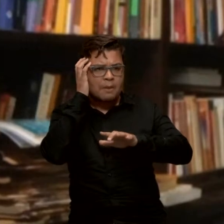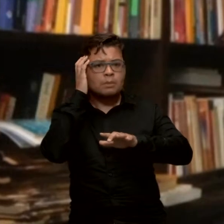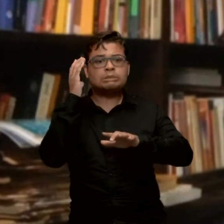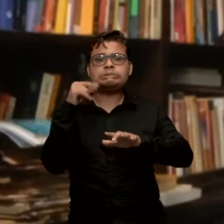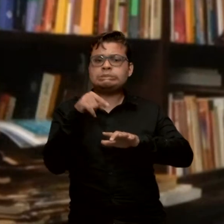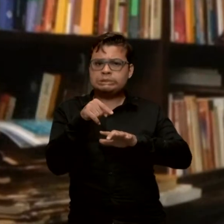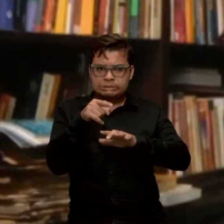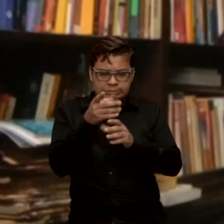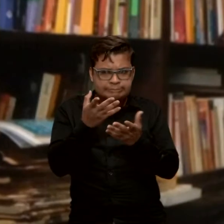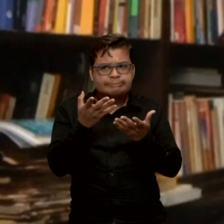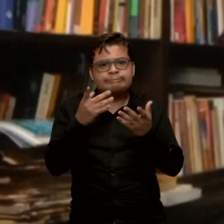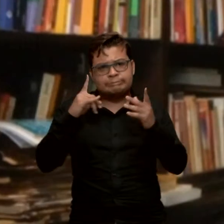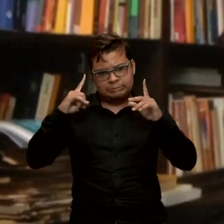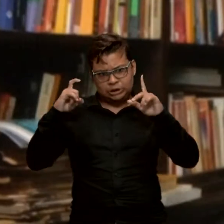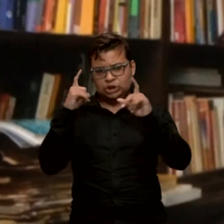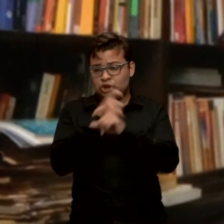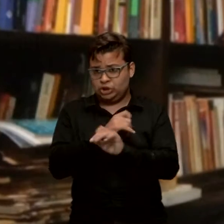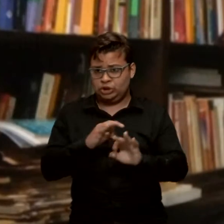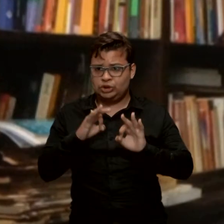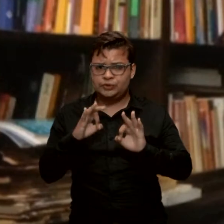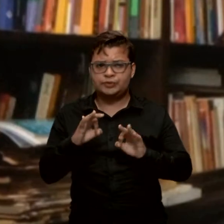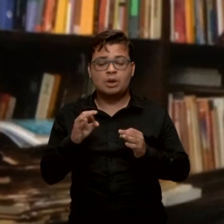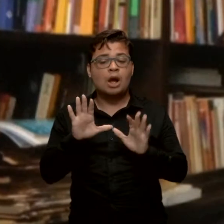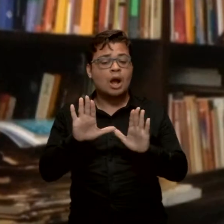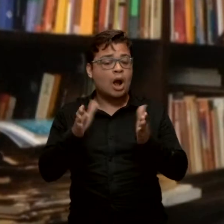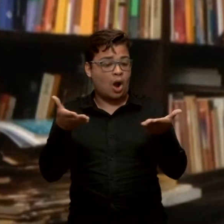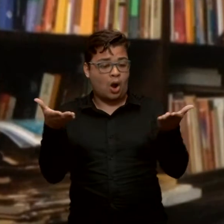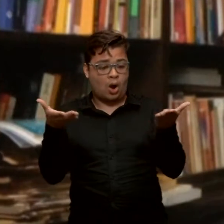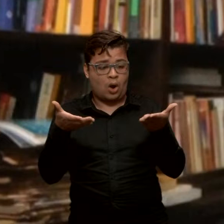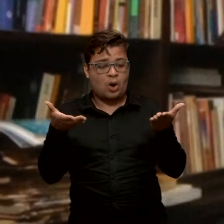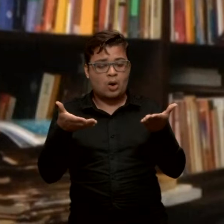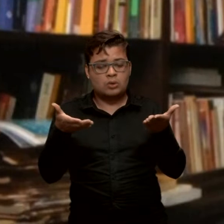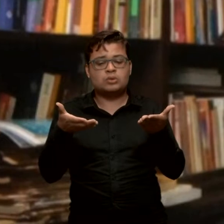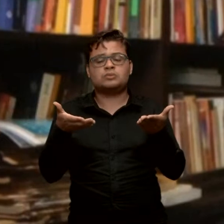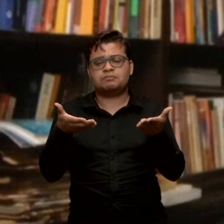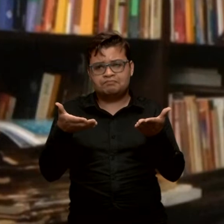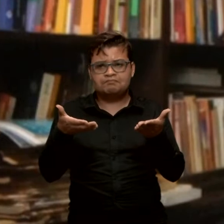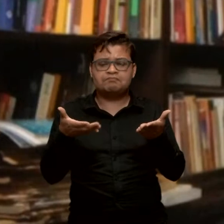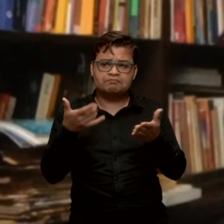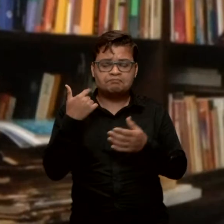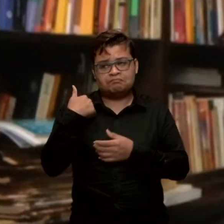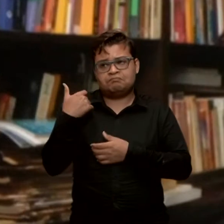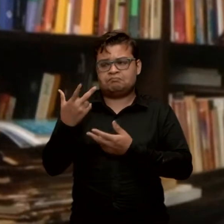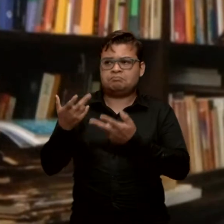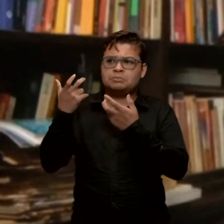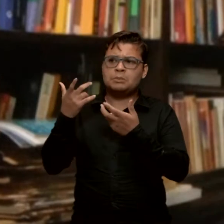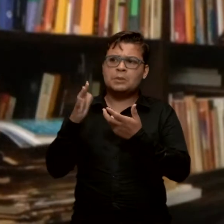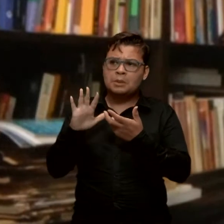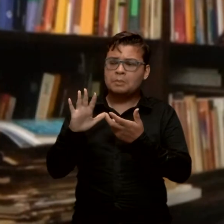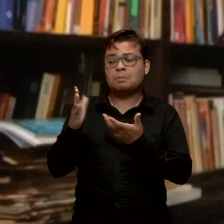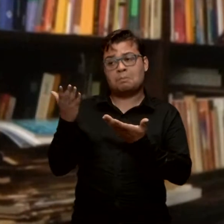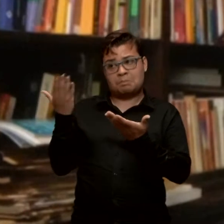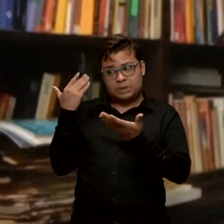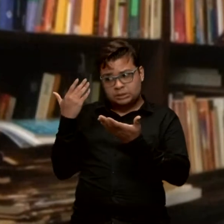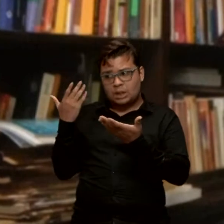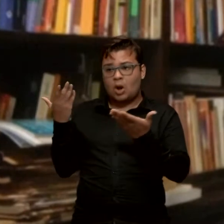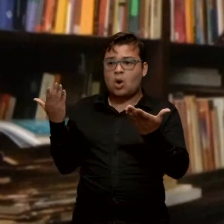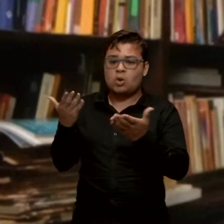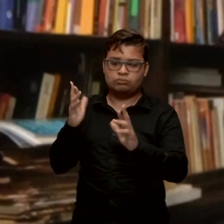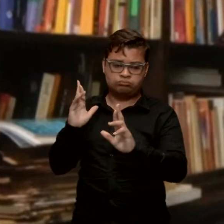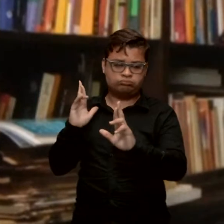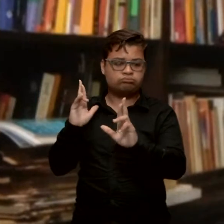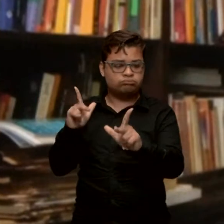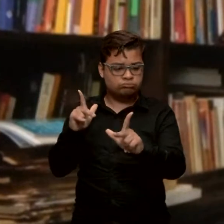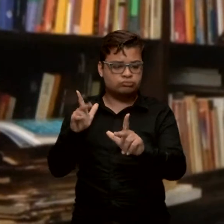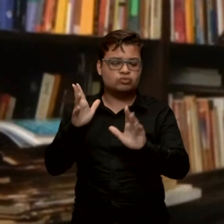um pouco complicado. E hoje, né, diferente desse cenário inicial que eu estudei, né? Já